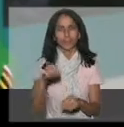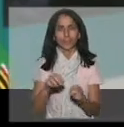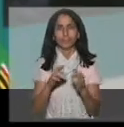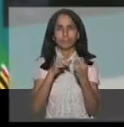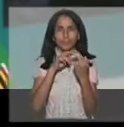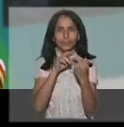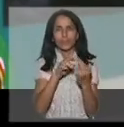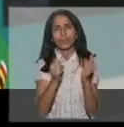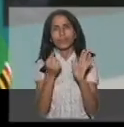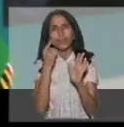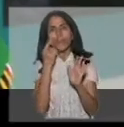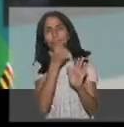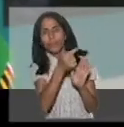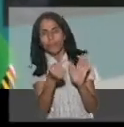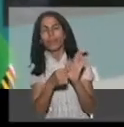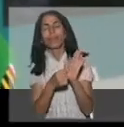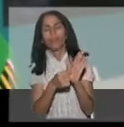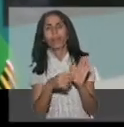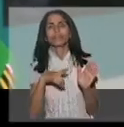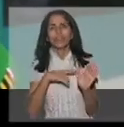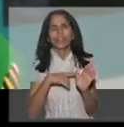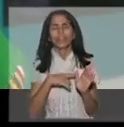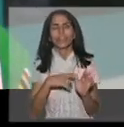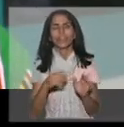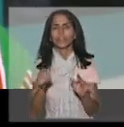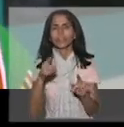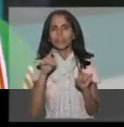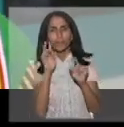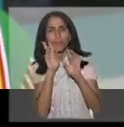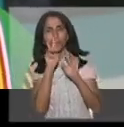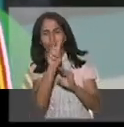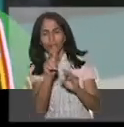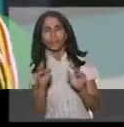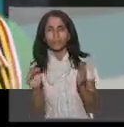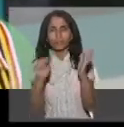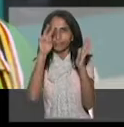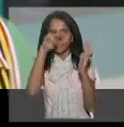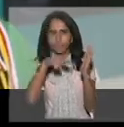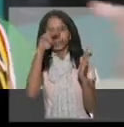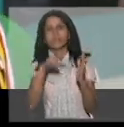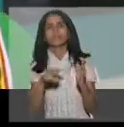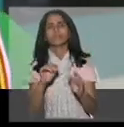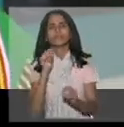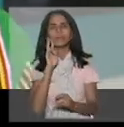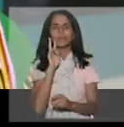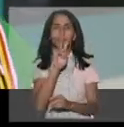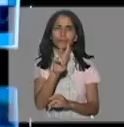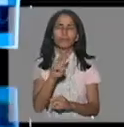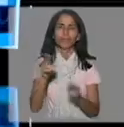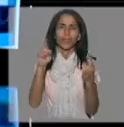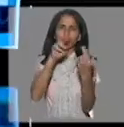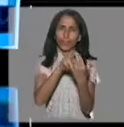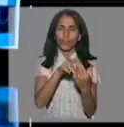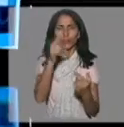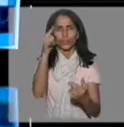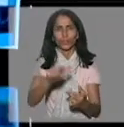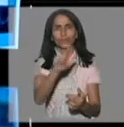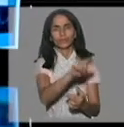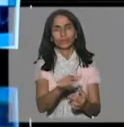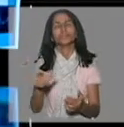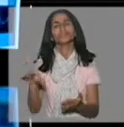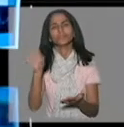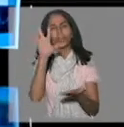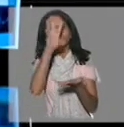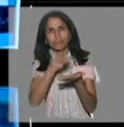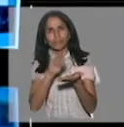referências, imagens onde as pessoas se veem e são vistas e geram e viram referências para outras pessoas